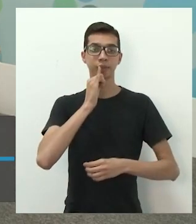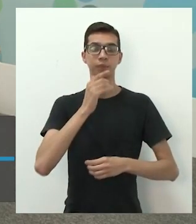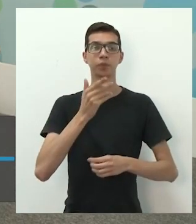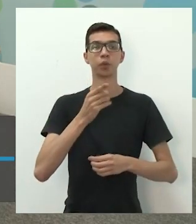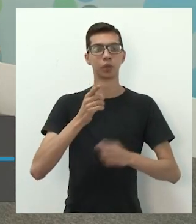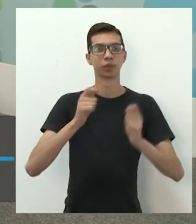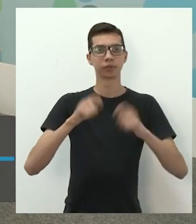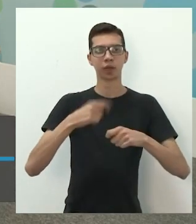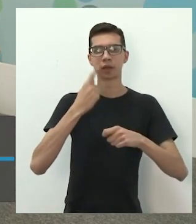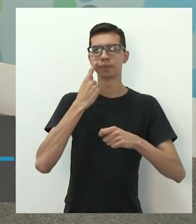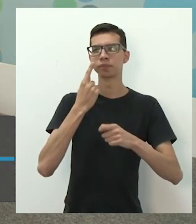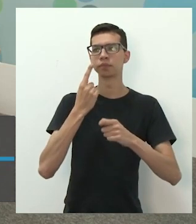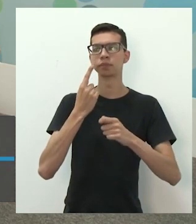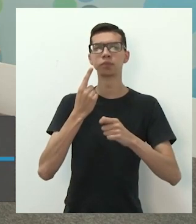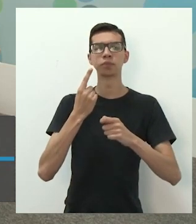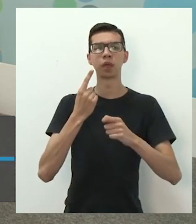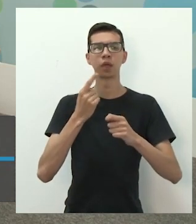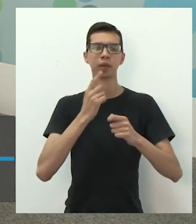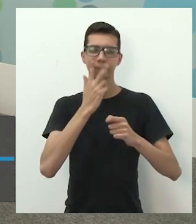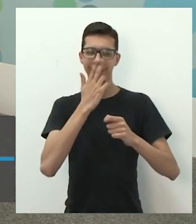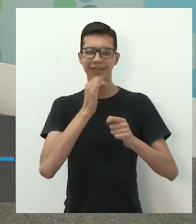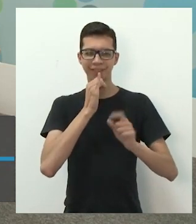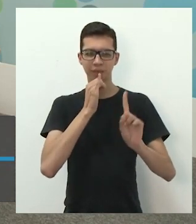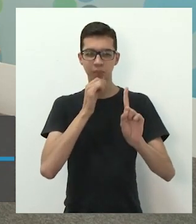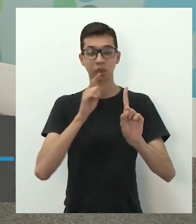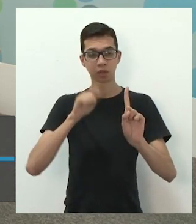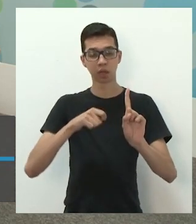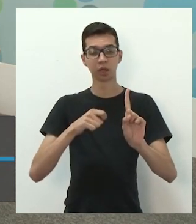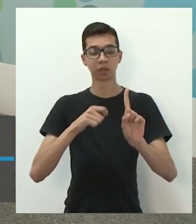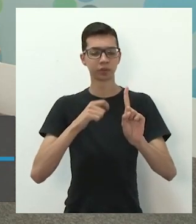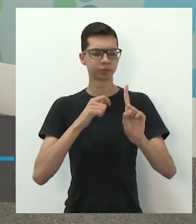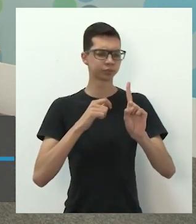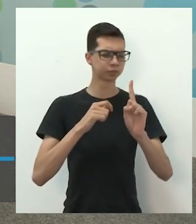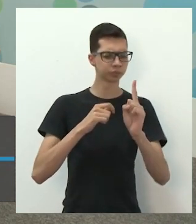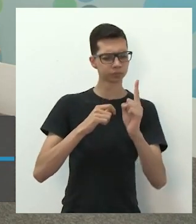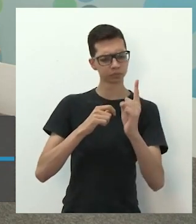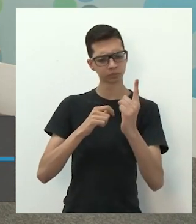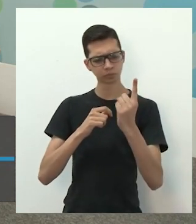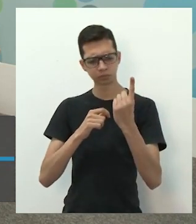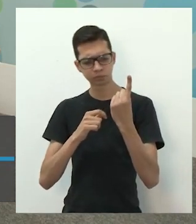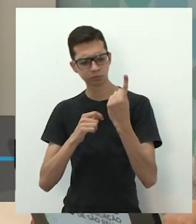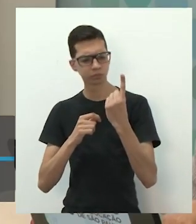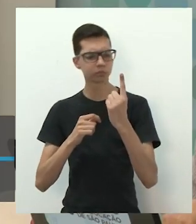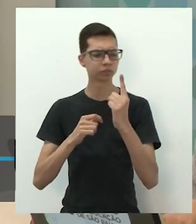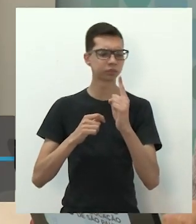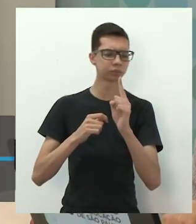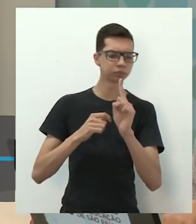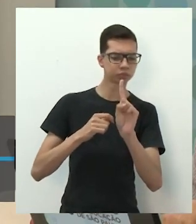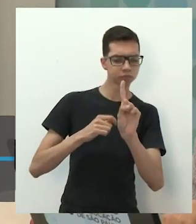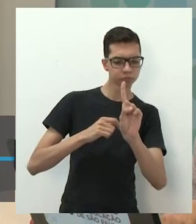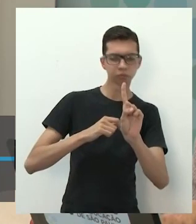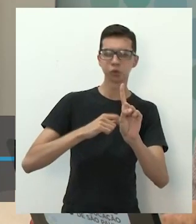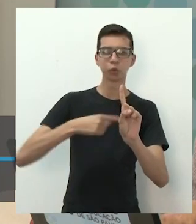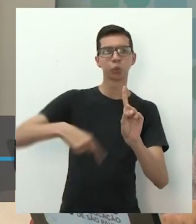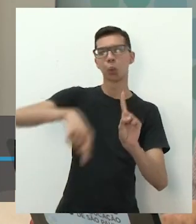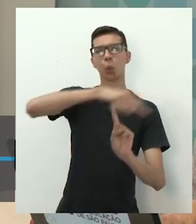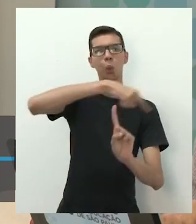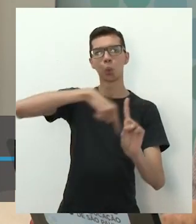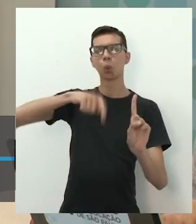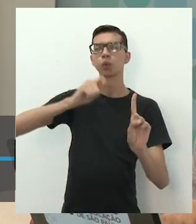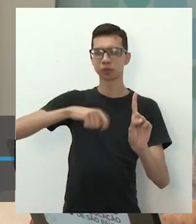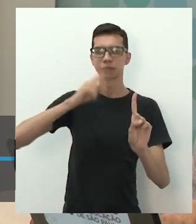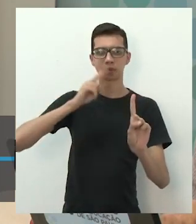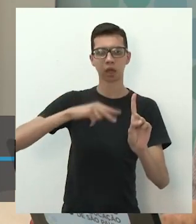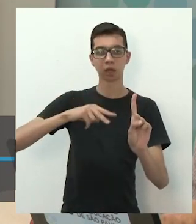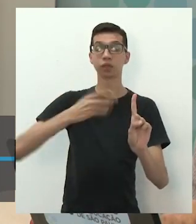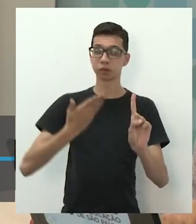observar por todos os ângulos, né? Em giro de 360 graus. Aí você tem o tridimensional, tá bom? Olha só. Então,